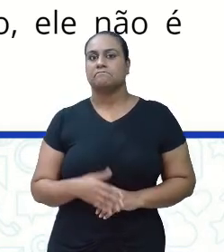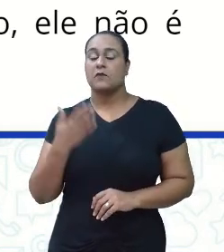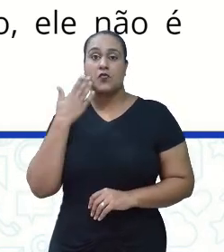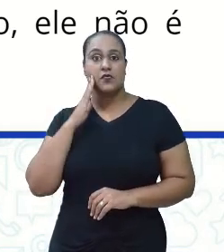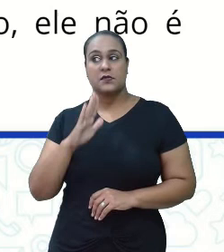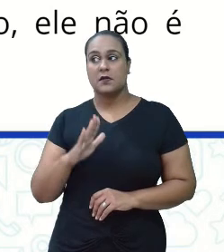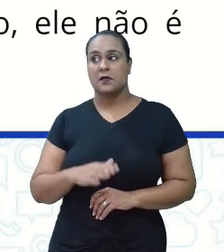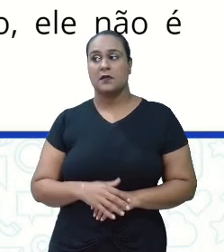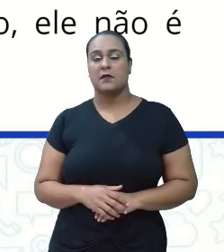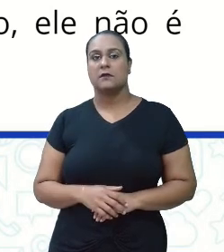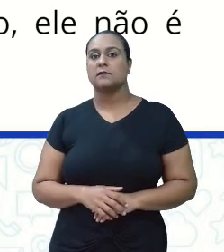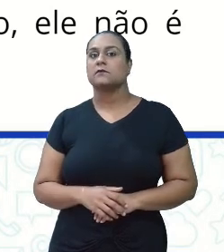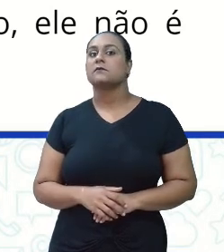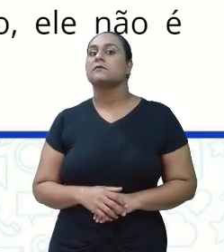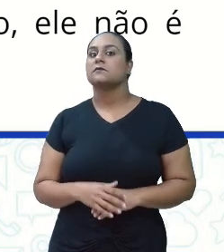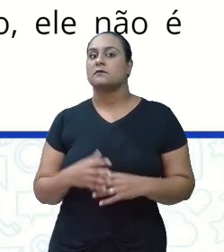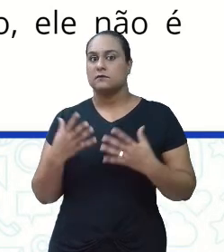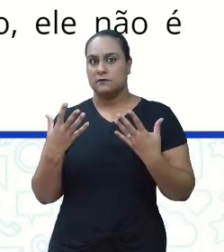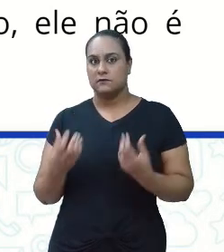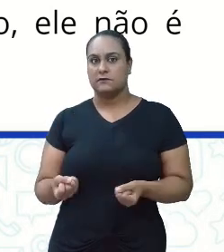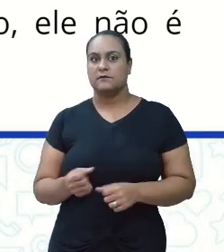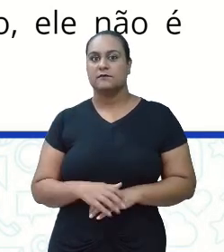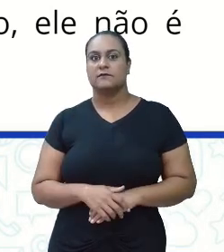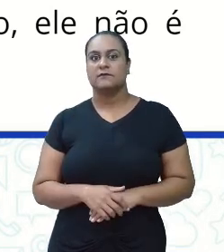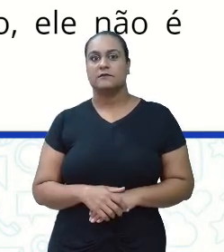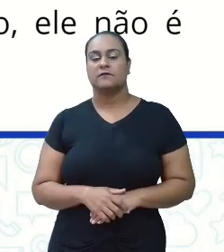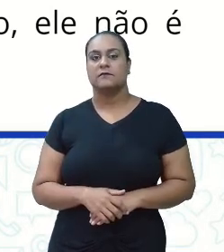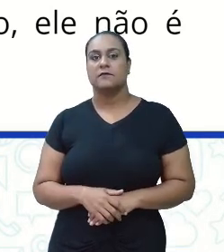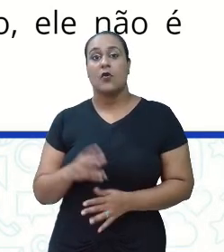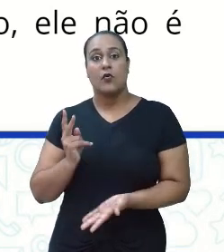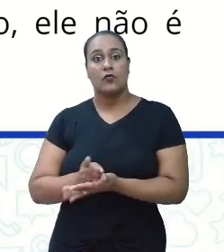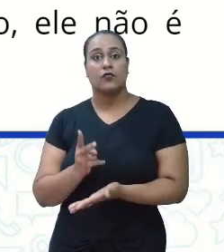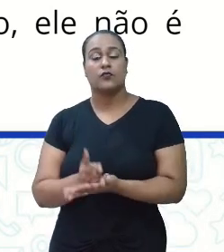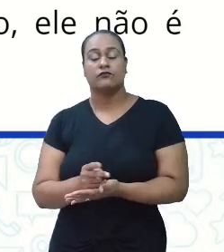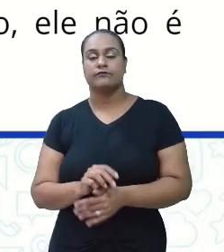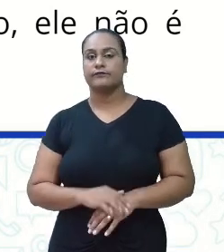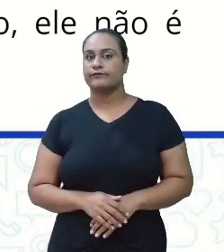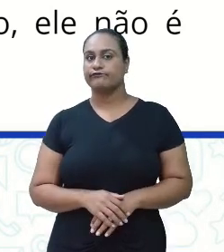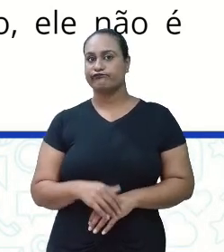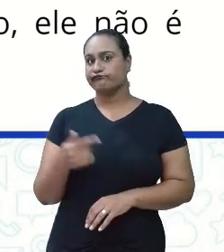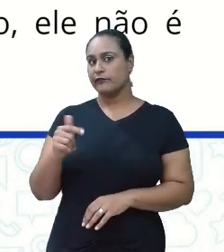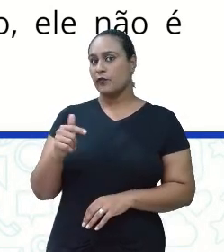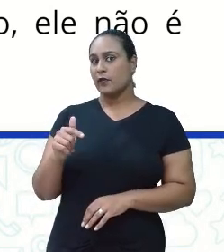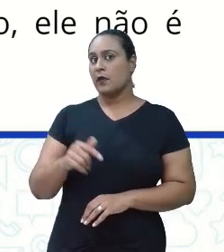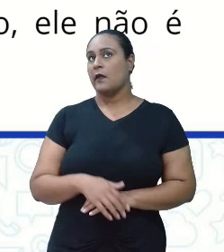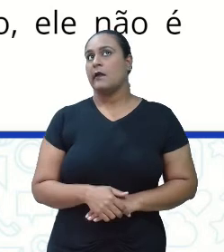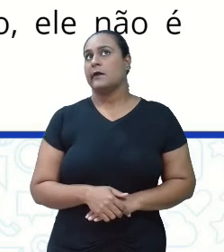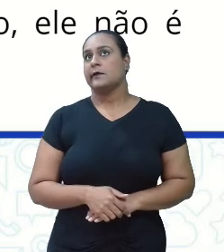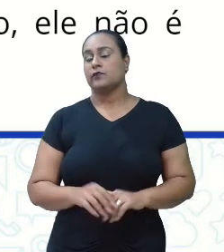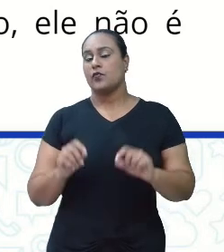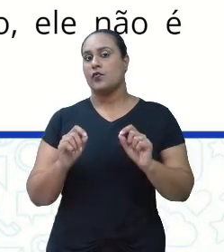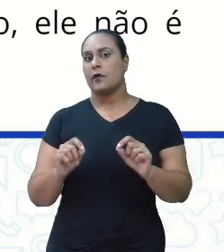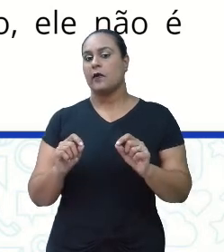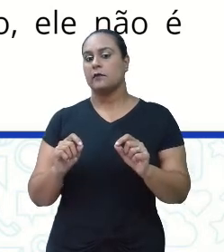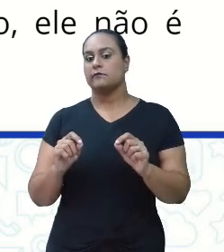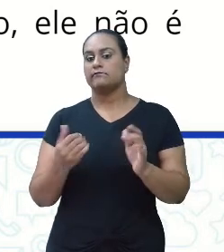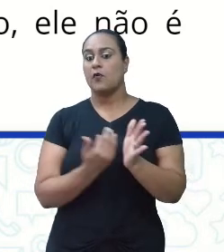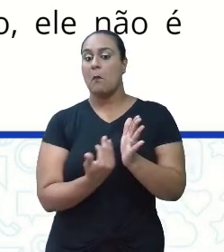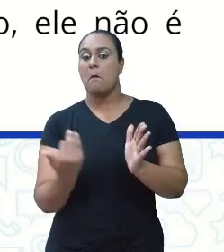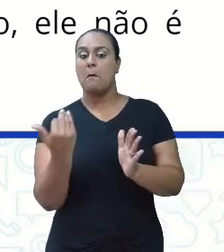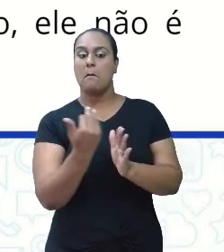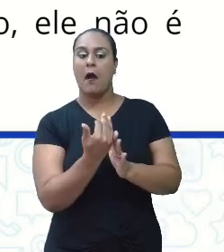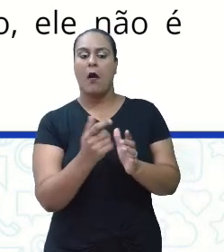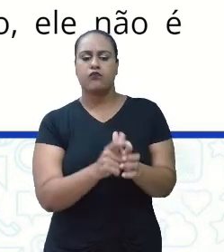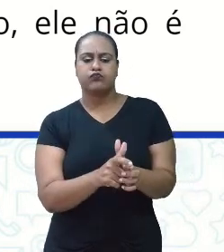né? Vamos lá, continuando. Obrigado. Não existe em nosso crescimento